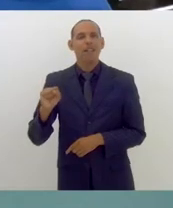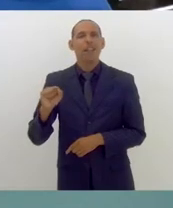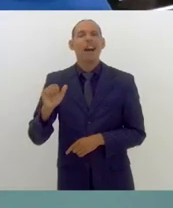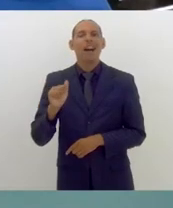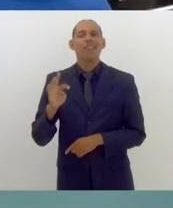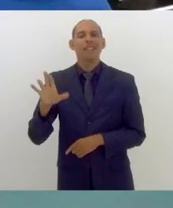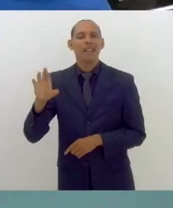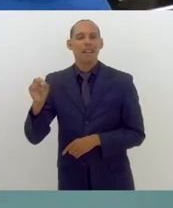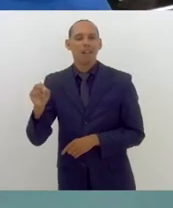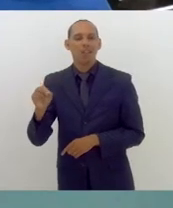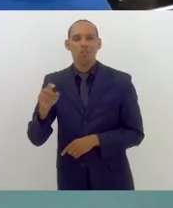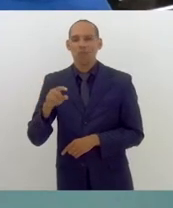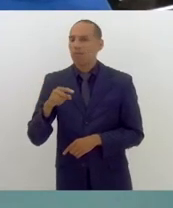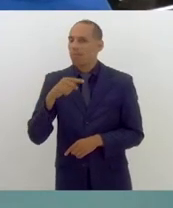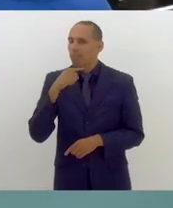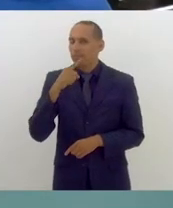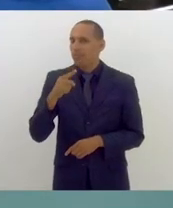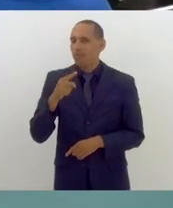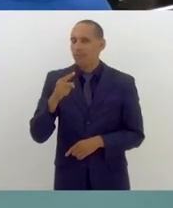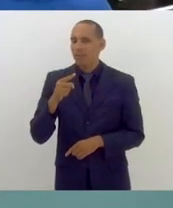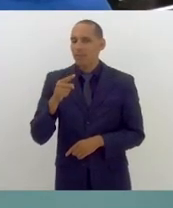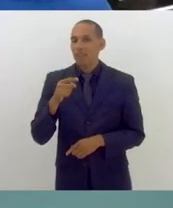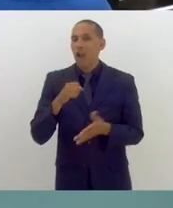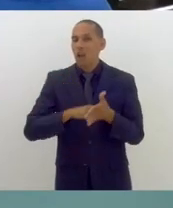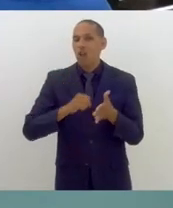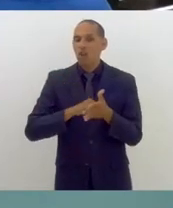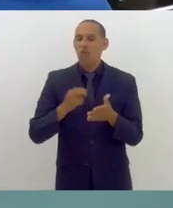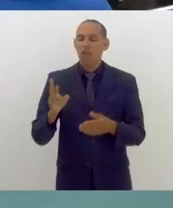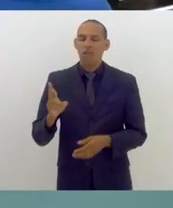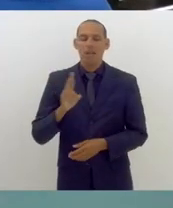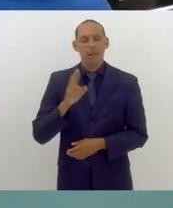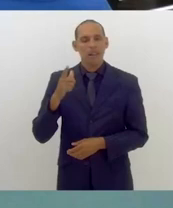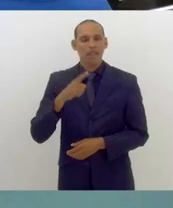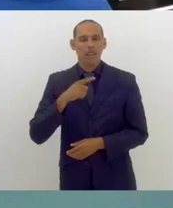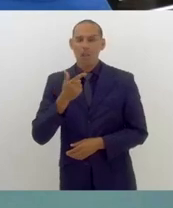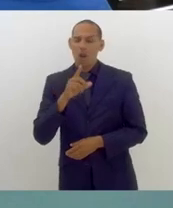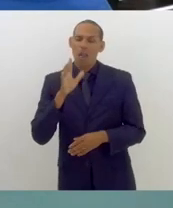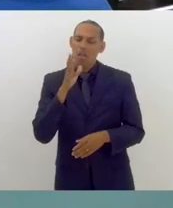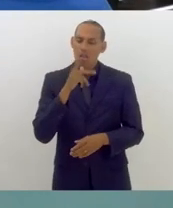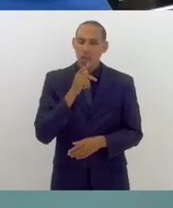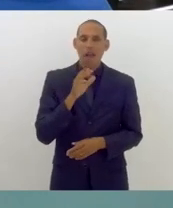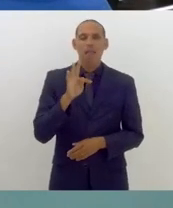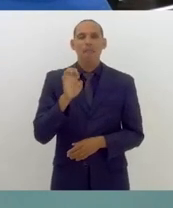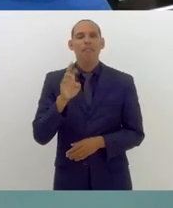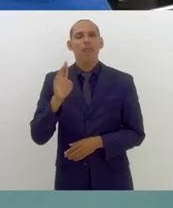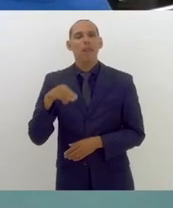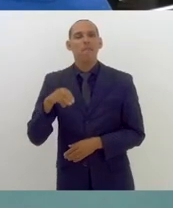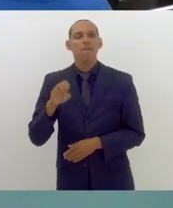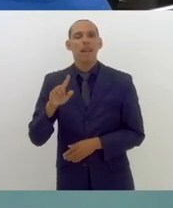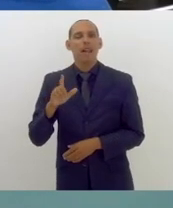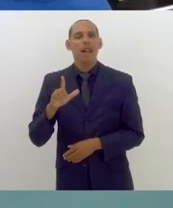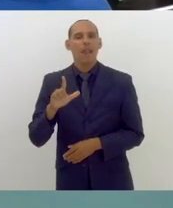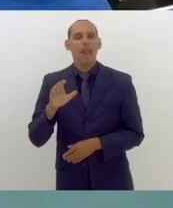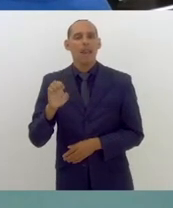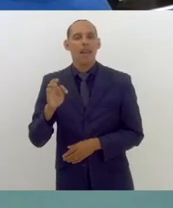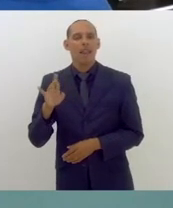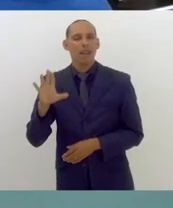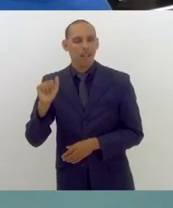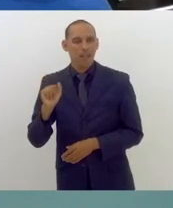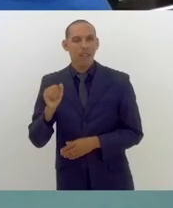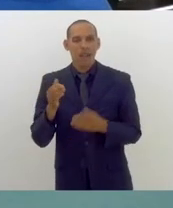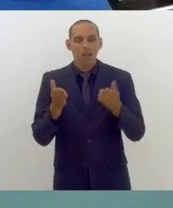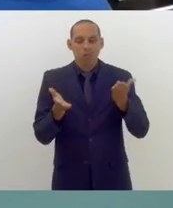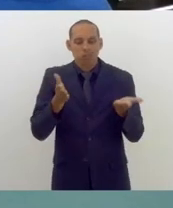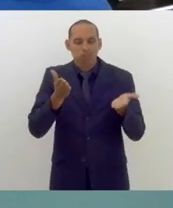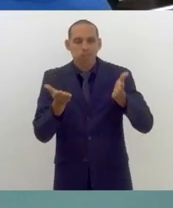que nós conseguimos ter o retorno outras demora essa questão das termelétrica elas podem ser desmontadas que elas são